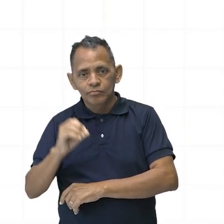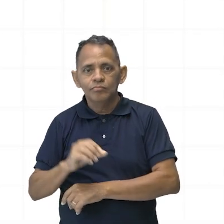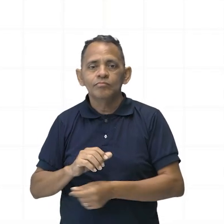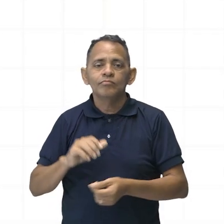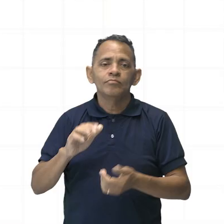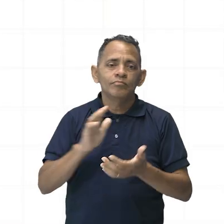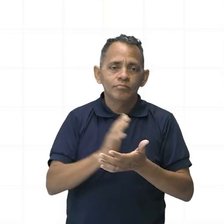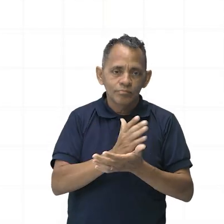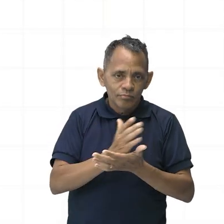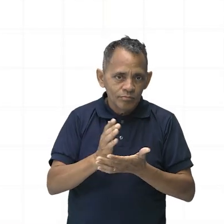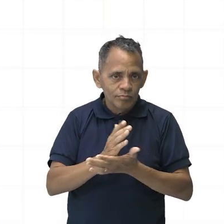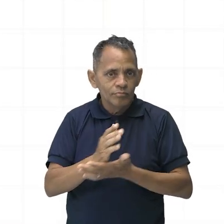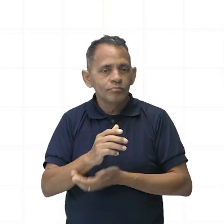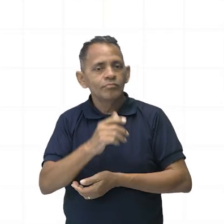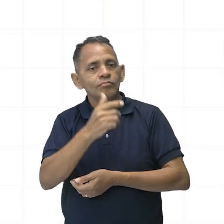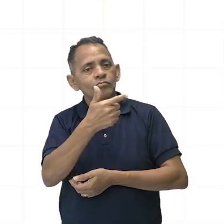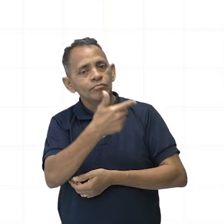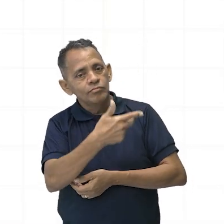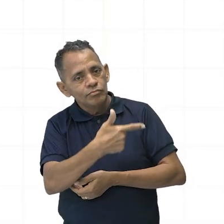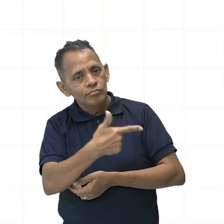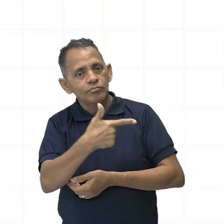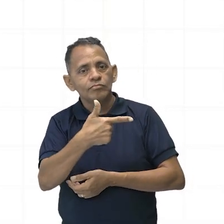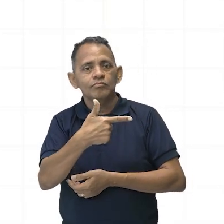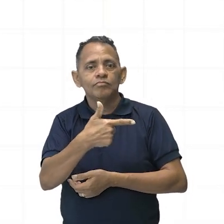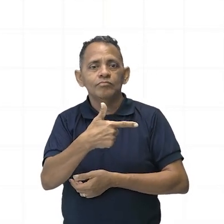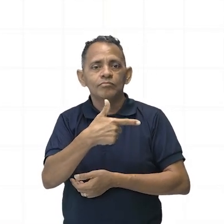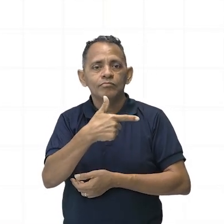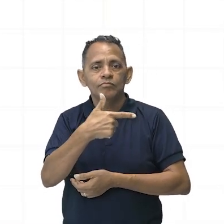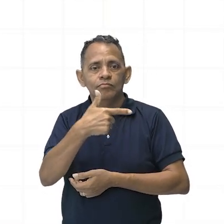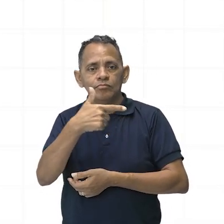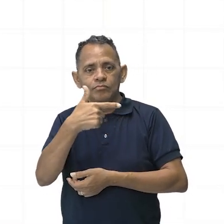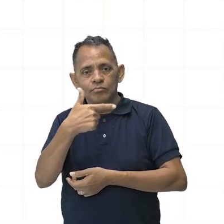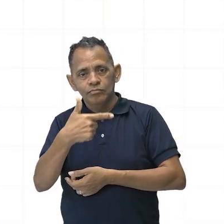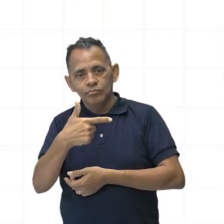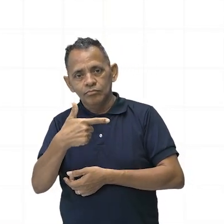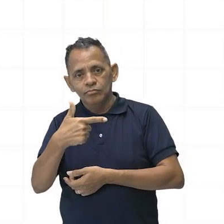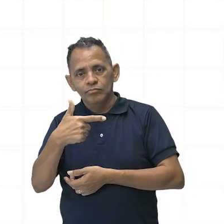Não. Tivemos crianças que nasceram com 2,200,